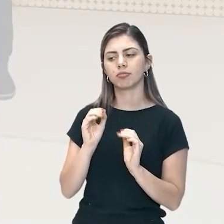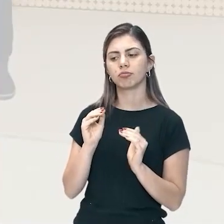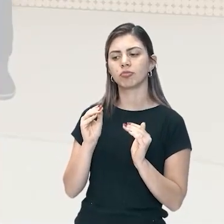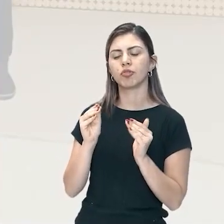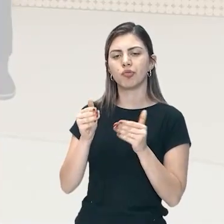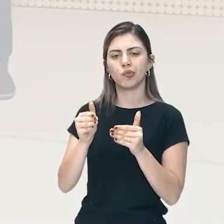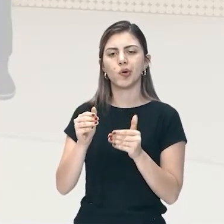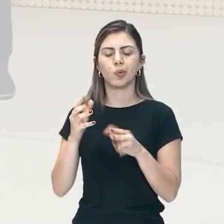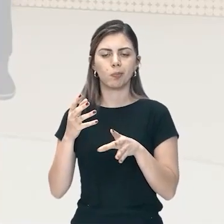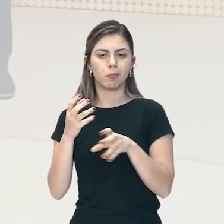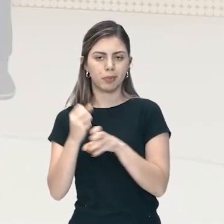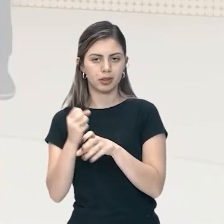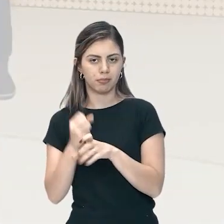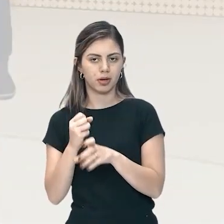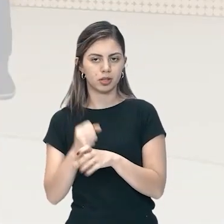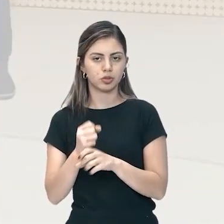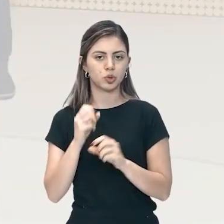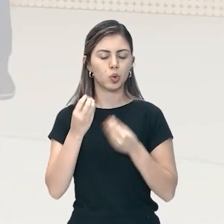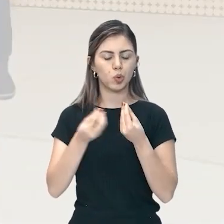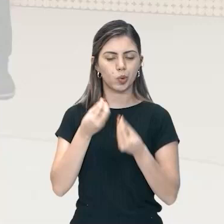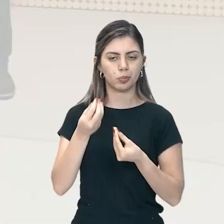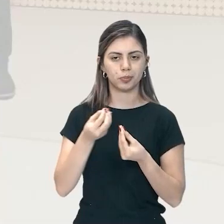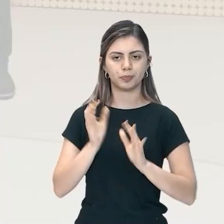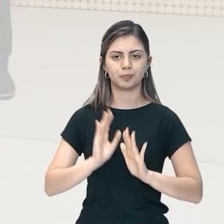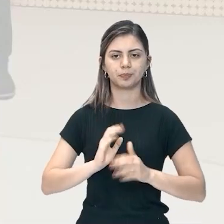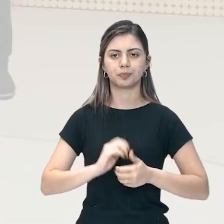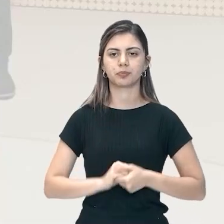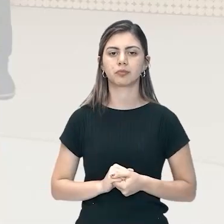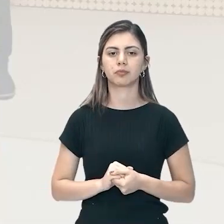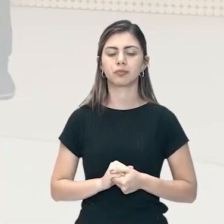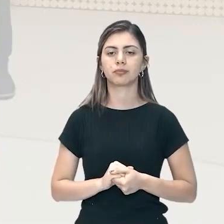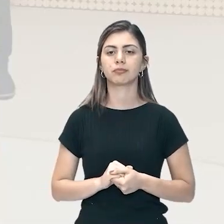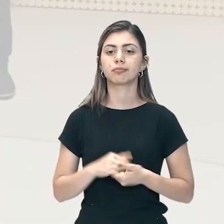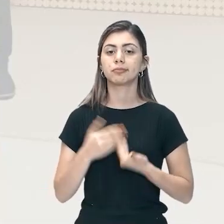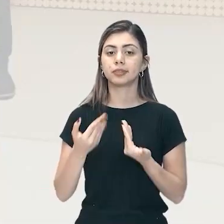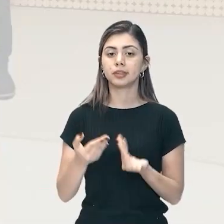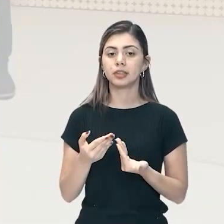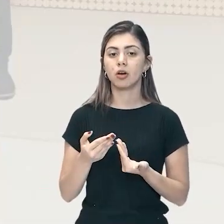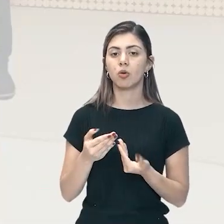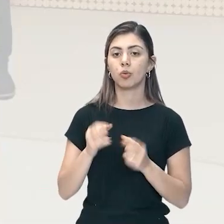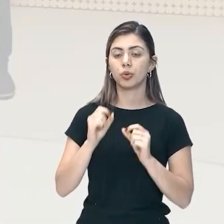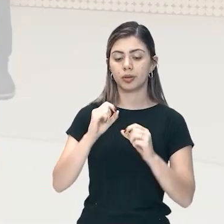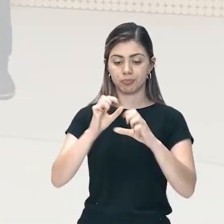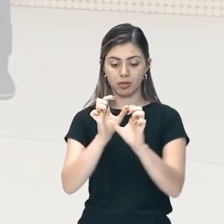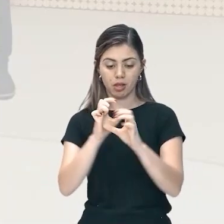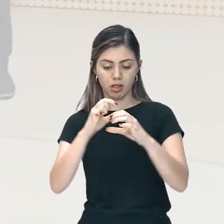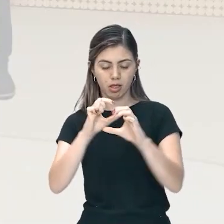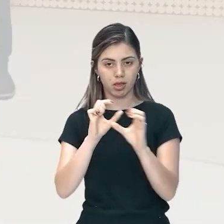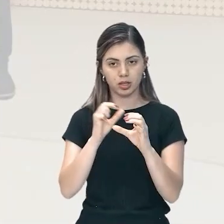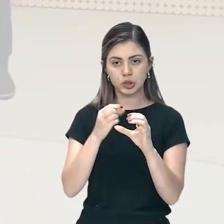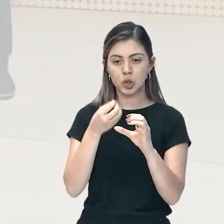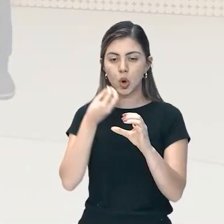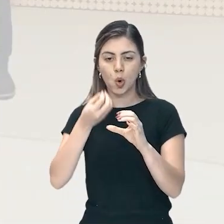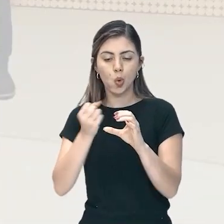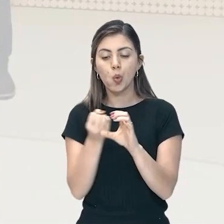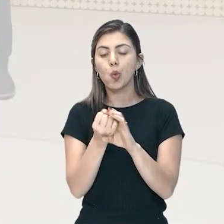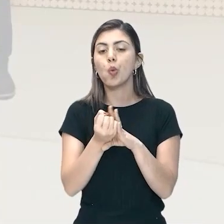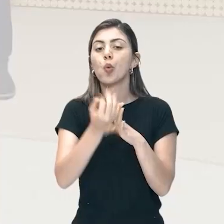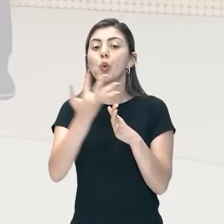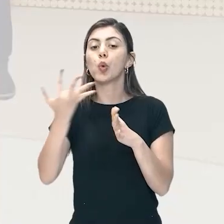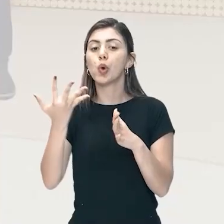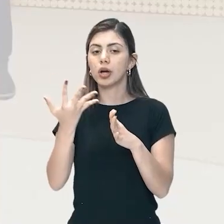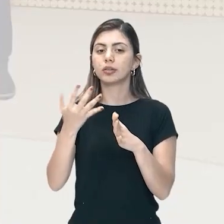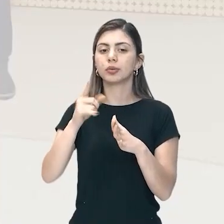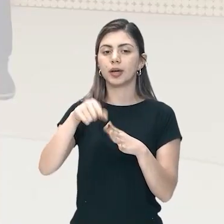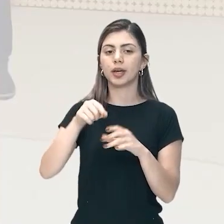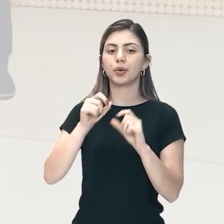pessoal? Pelo seguinte, dependendo do valor do foco dessa lente, o foco são esses pontos F que